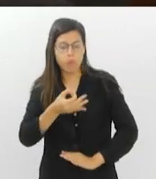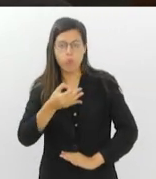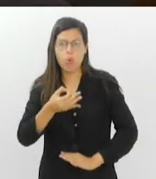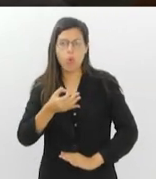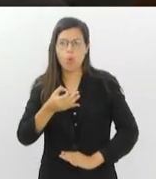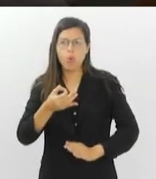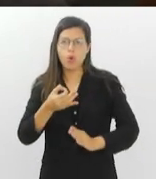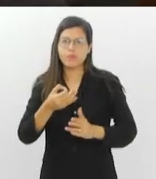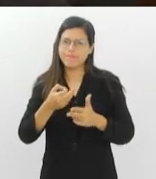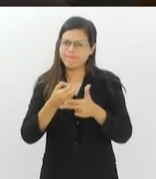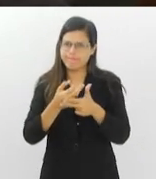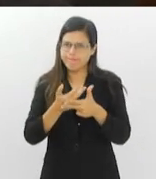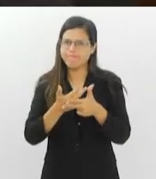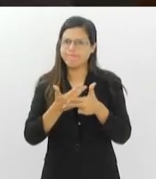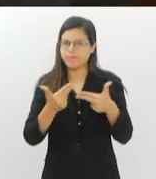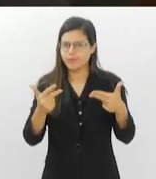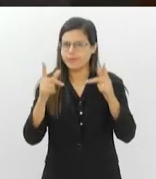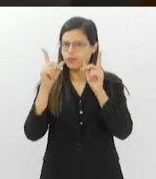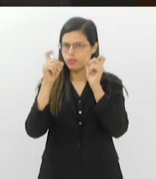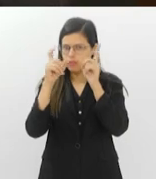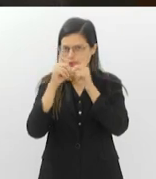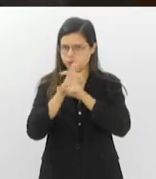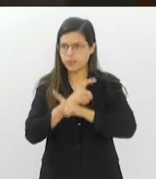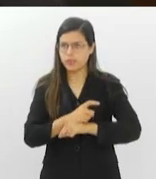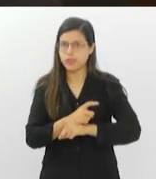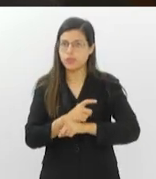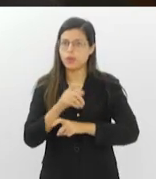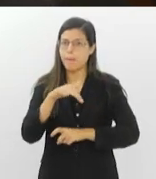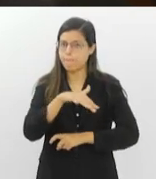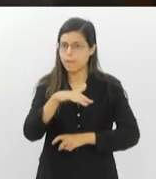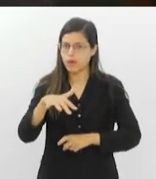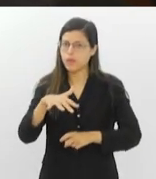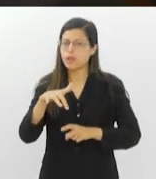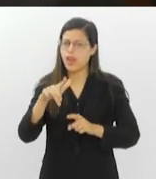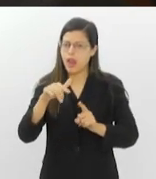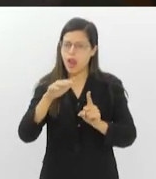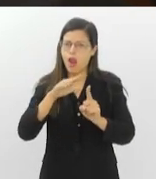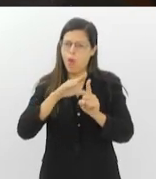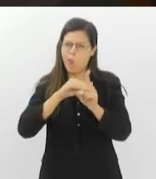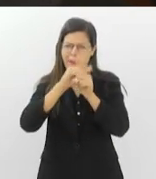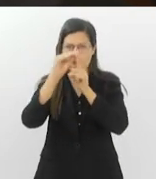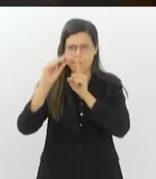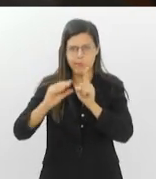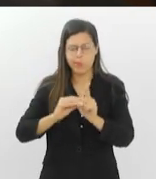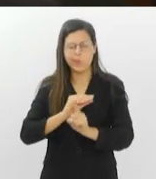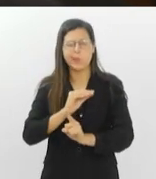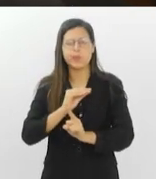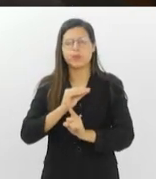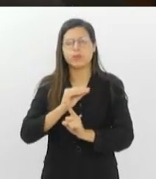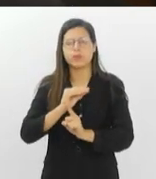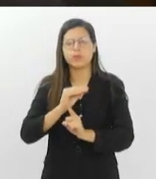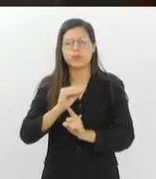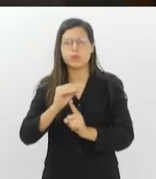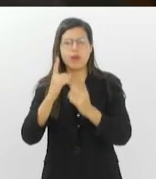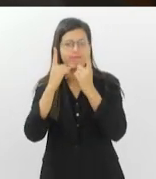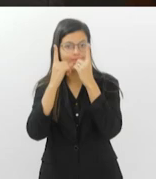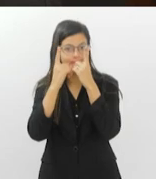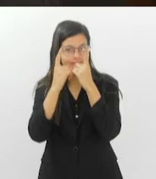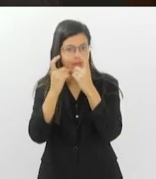situação tão difícil, né, que na maioria das vezes é um abuso sexual, essa violência